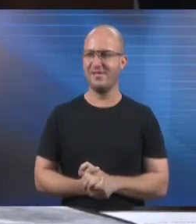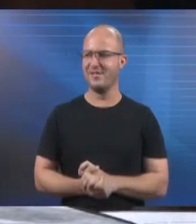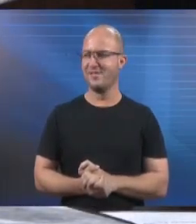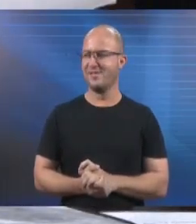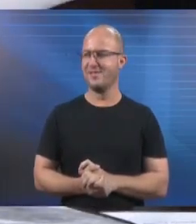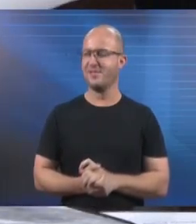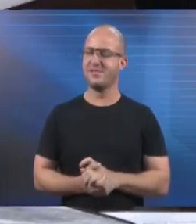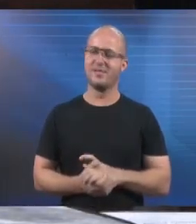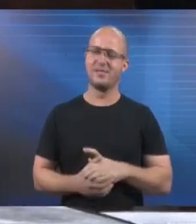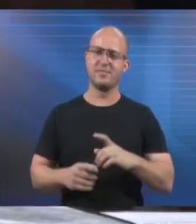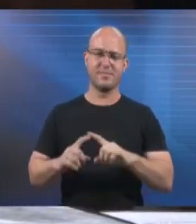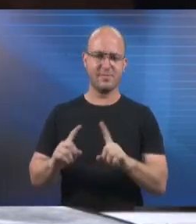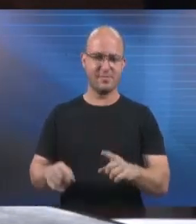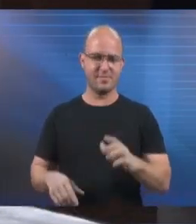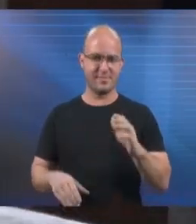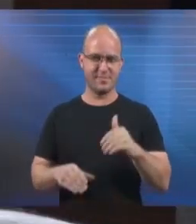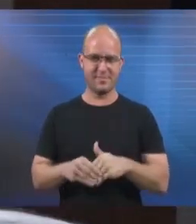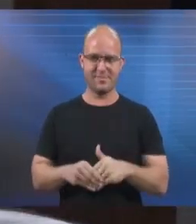Ema